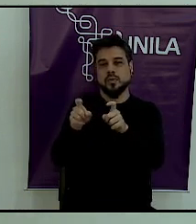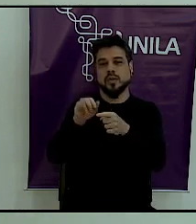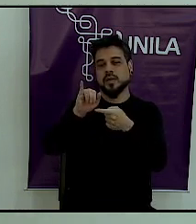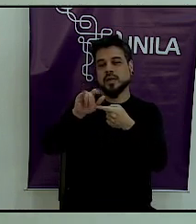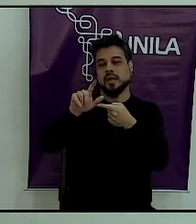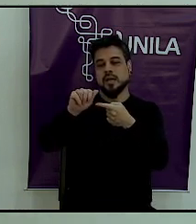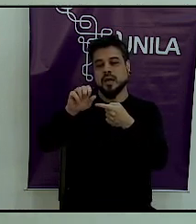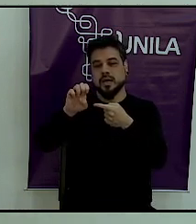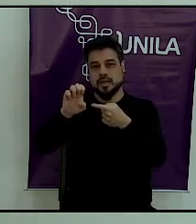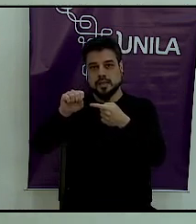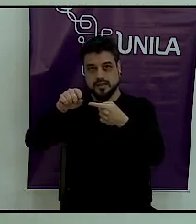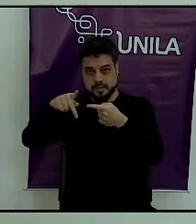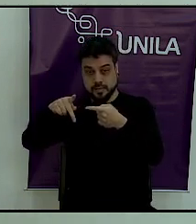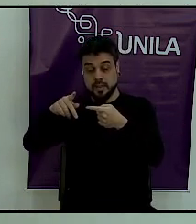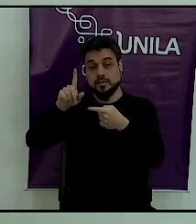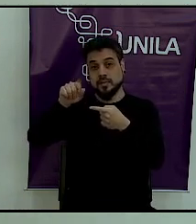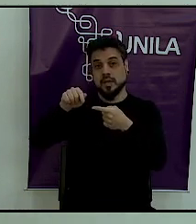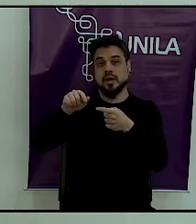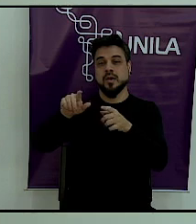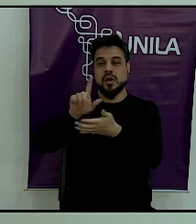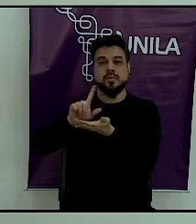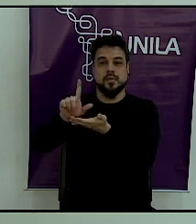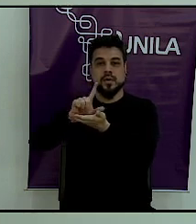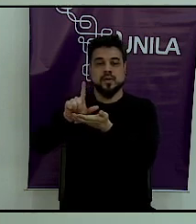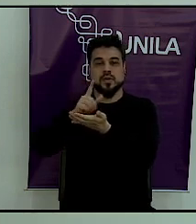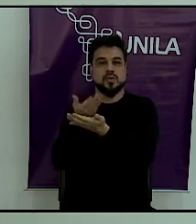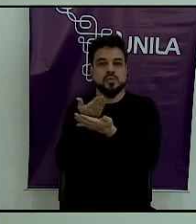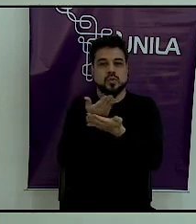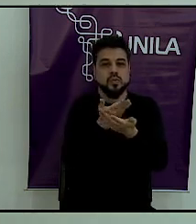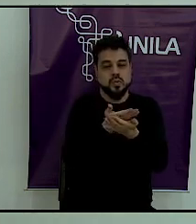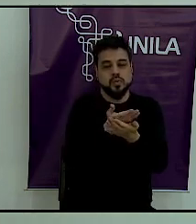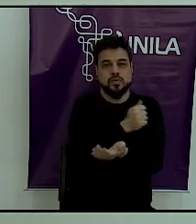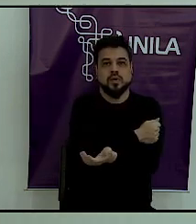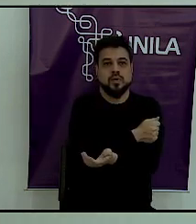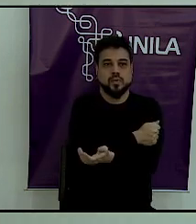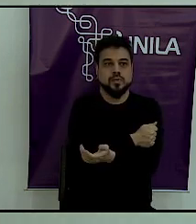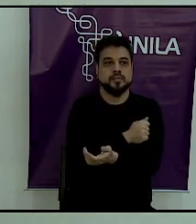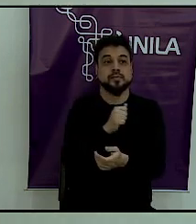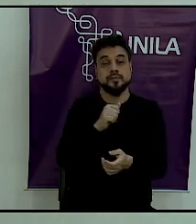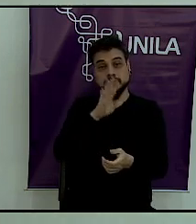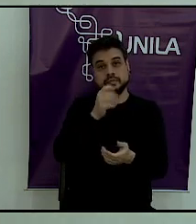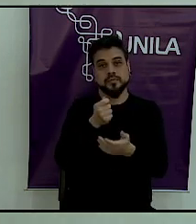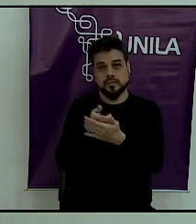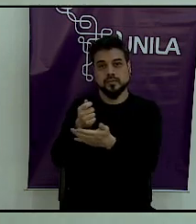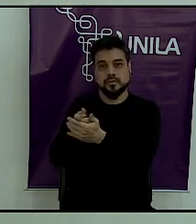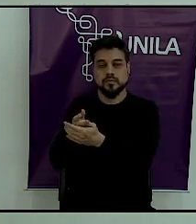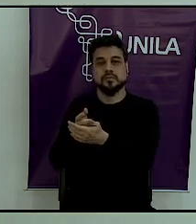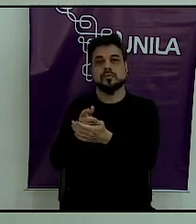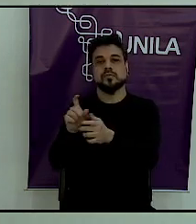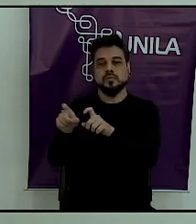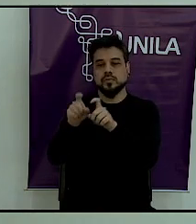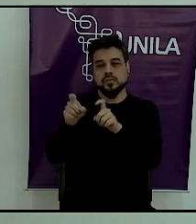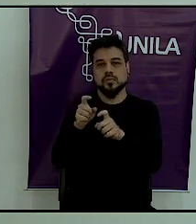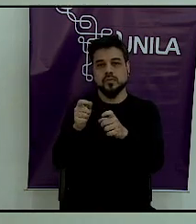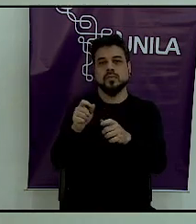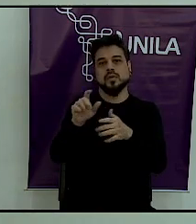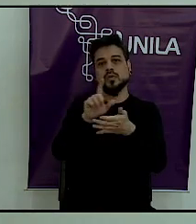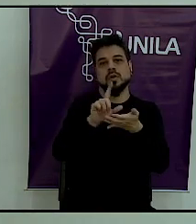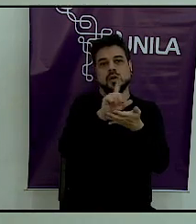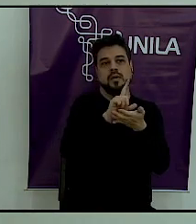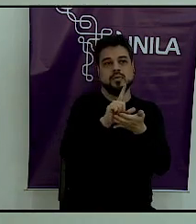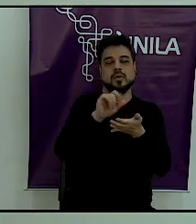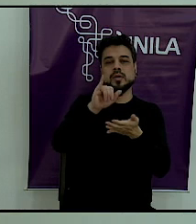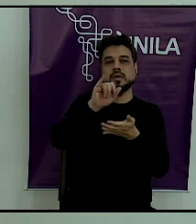para compor o Laboratório de Estudos para Discentes. Então, basicamente, aquisição de equipamentos de informática para um laboratório